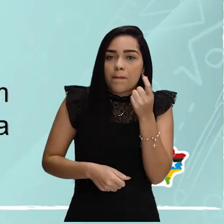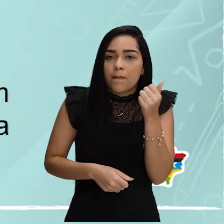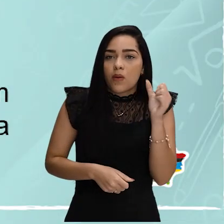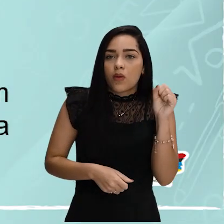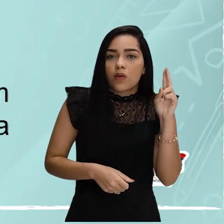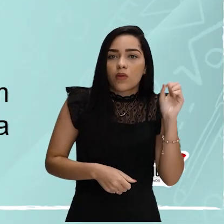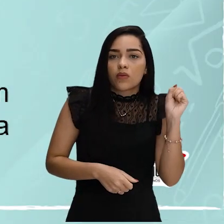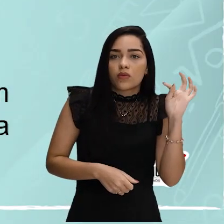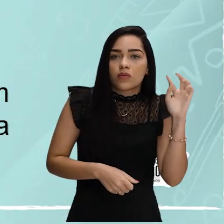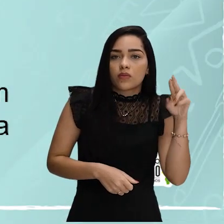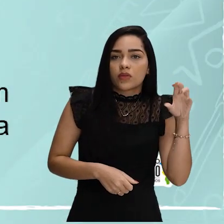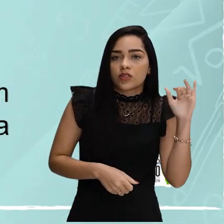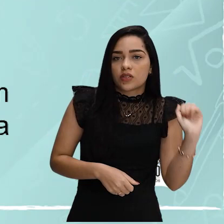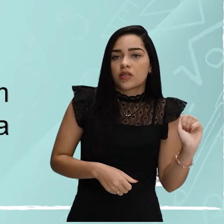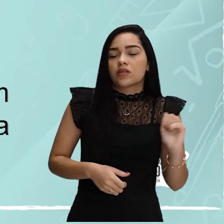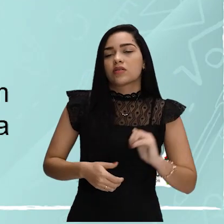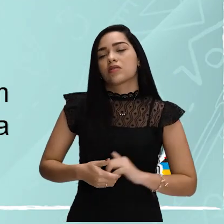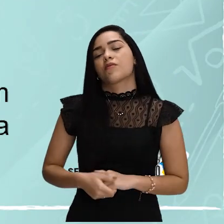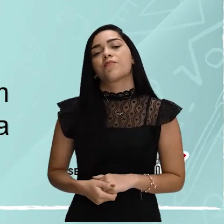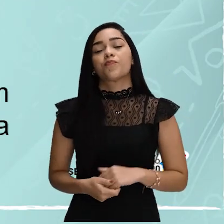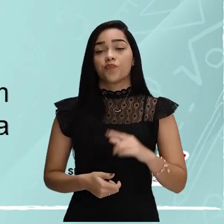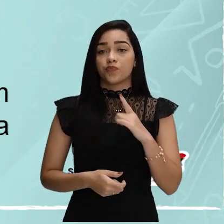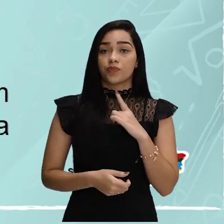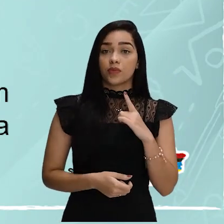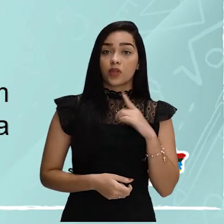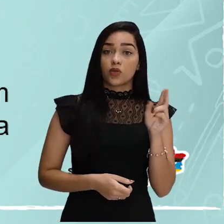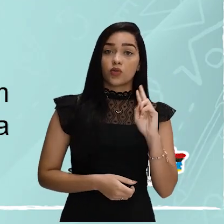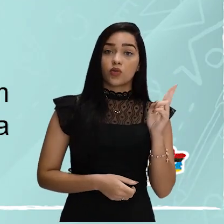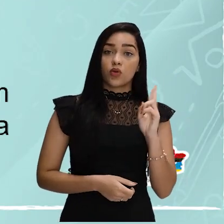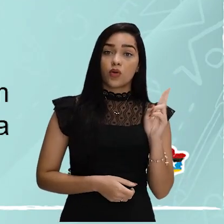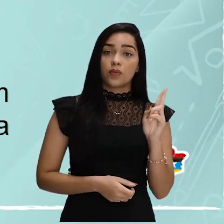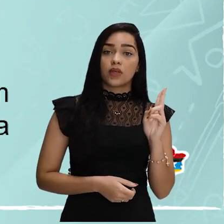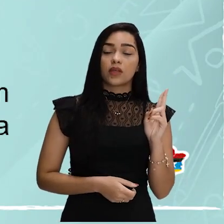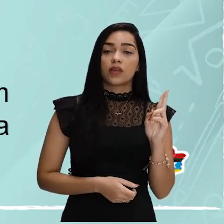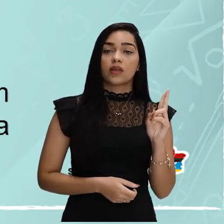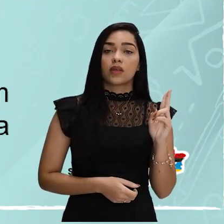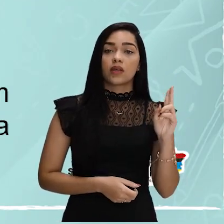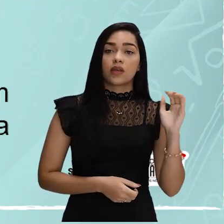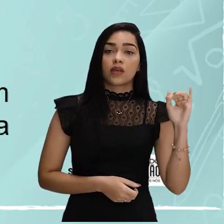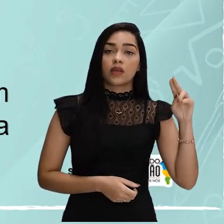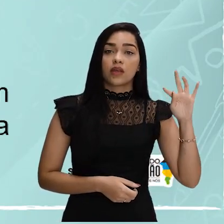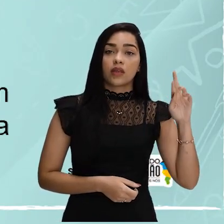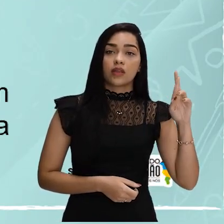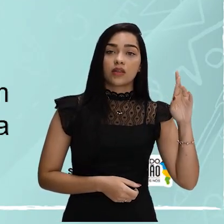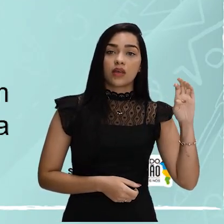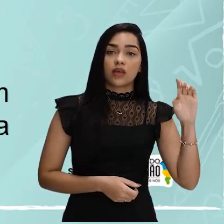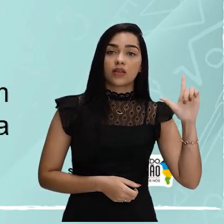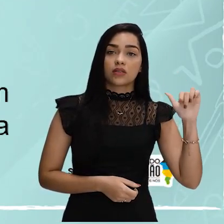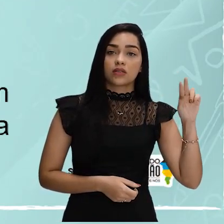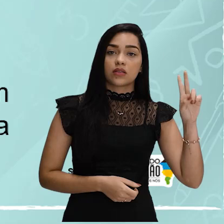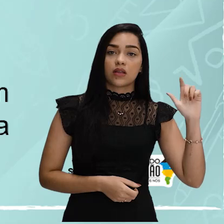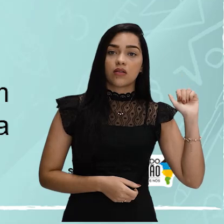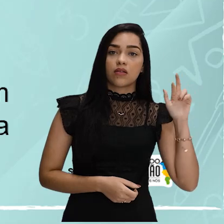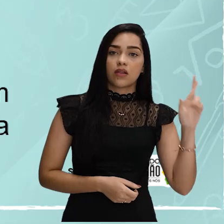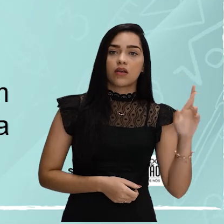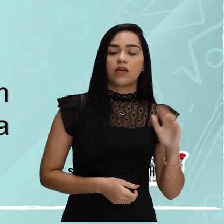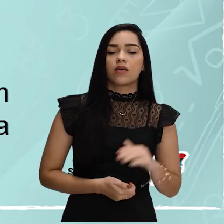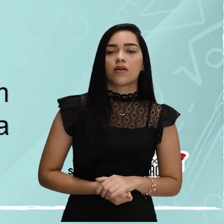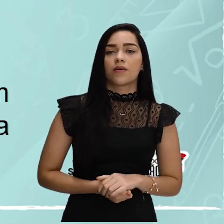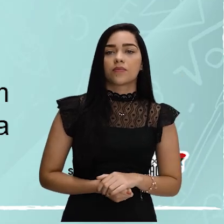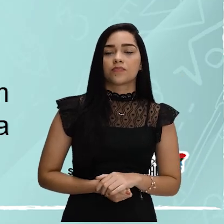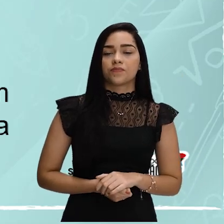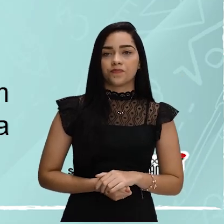substância entre essas células. Essa substância a gente chama de substância intercelular. Tá?